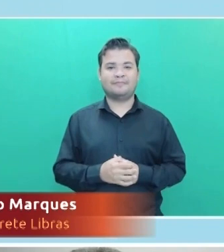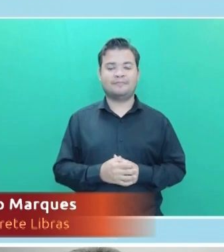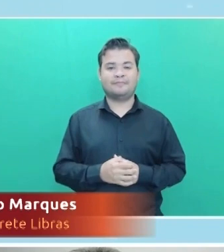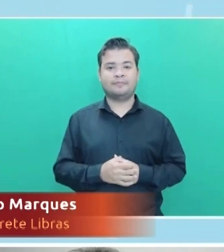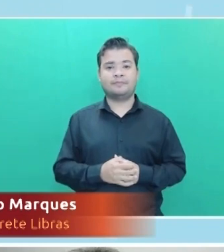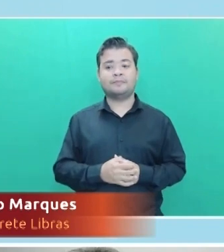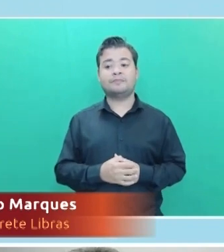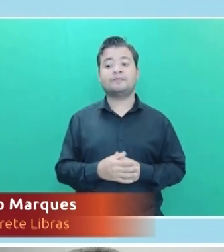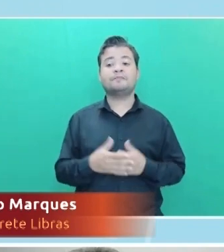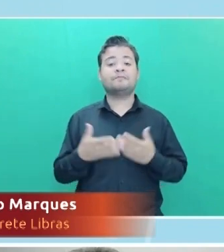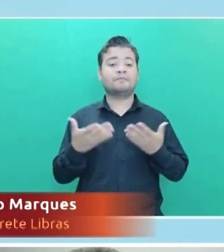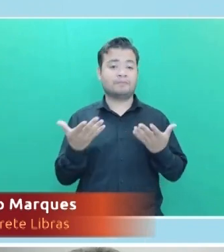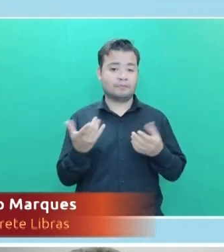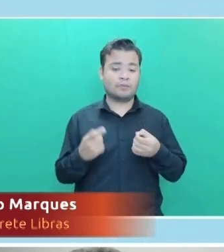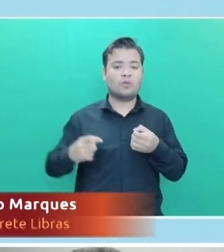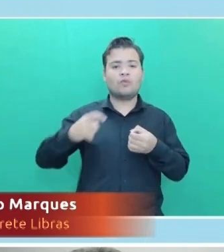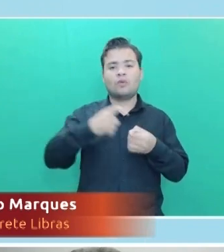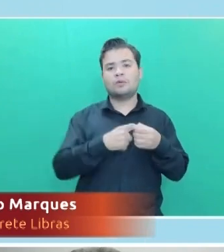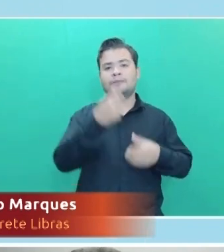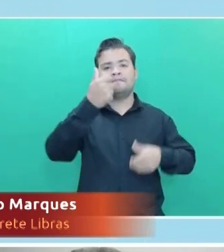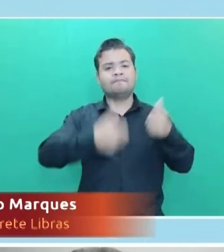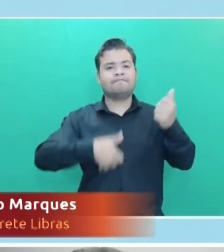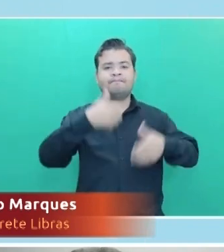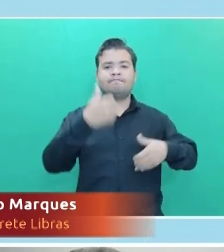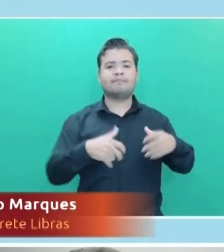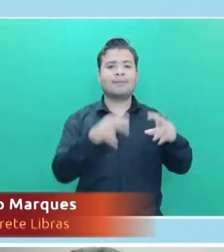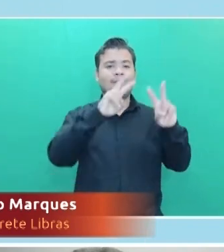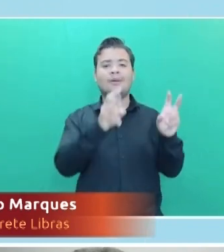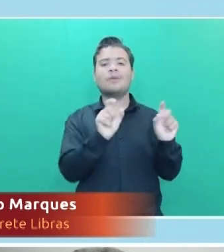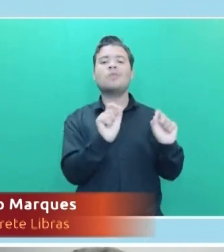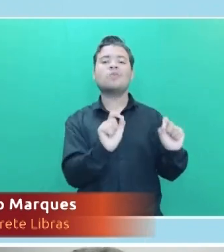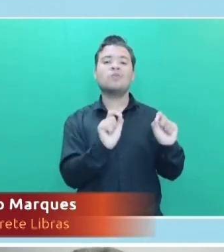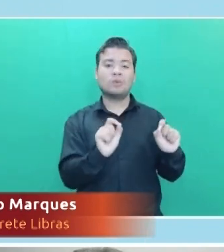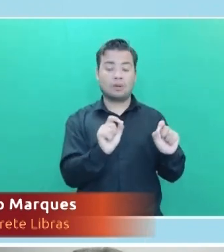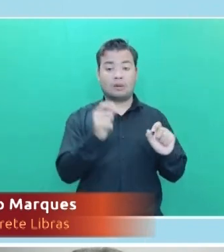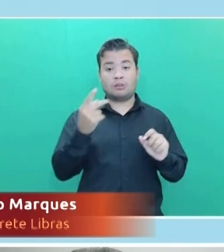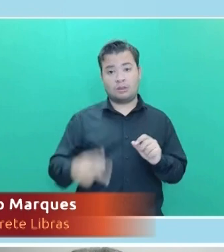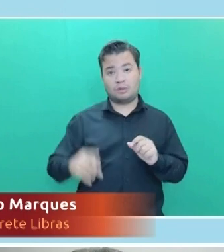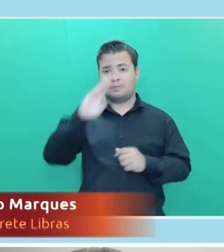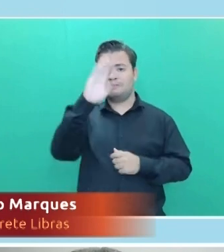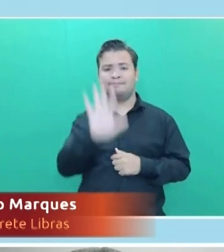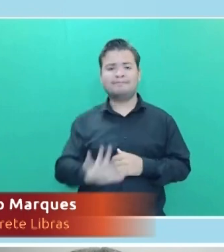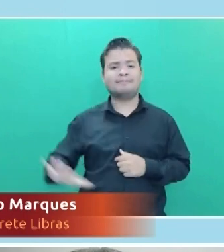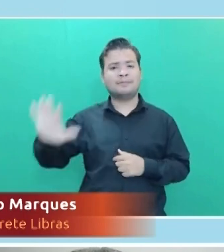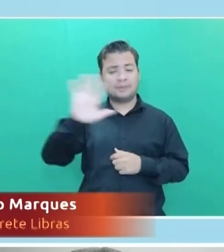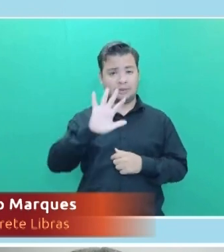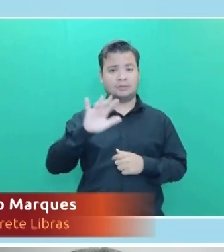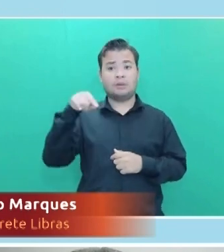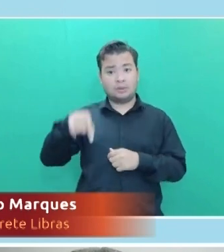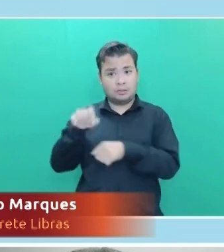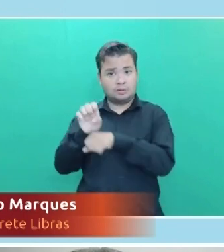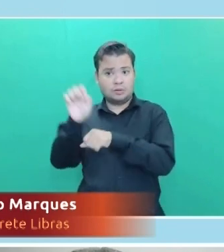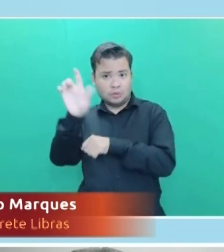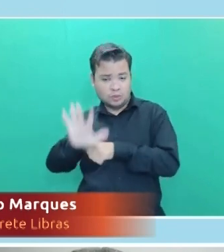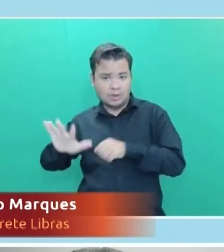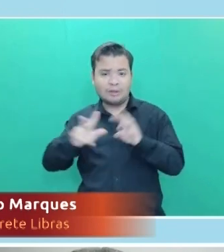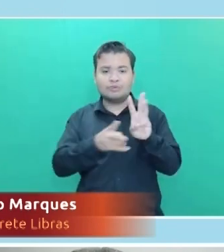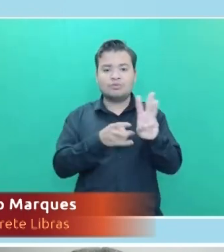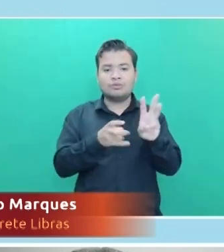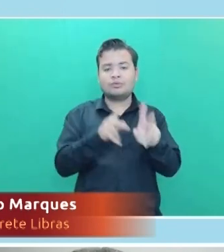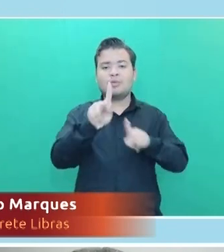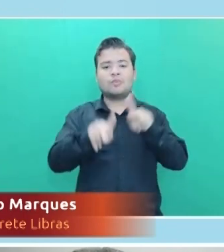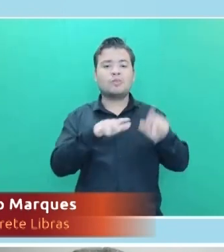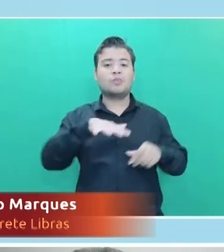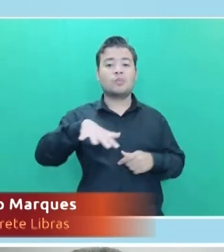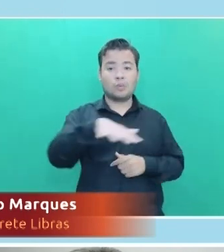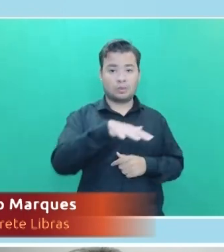Bom, nós voltamos a falar sobre a população indígena brasileira e do estado de Goiás e também sobre o censo demográfico realizado no